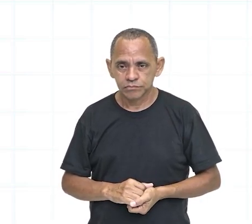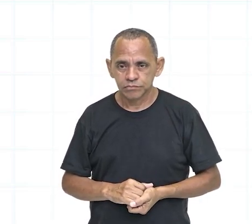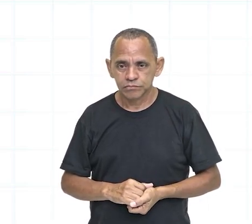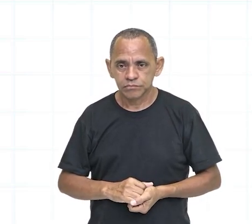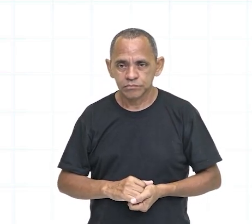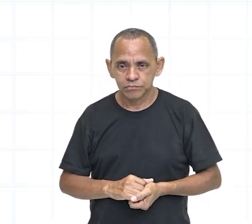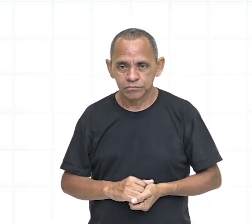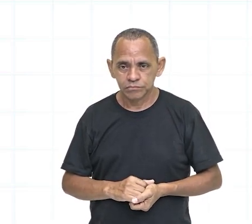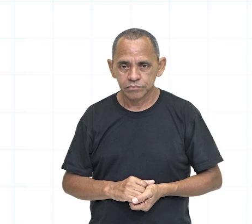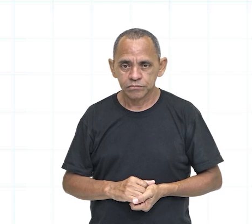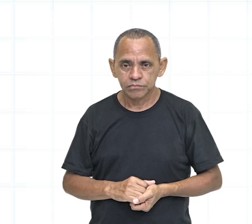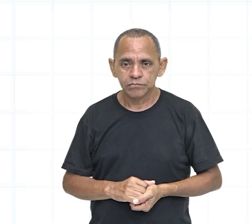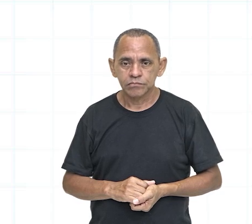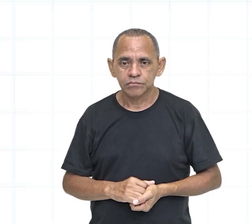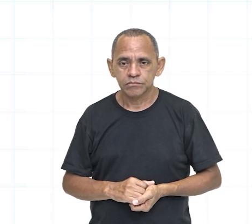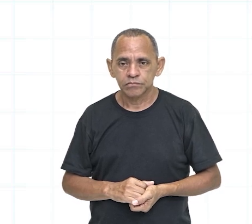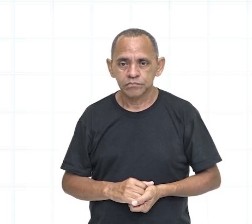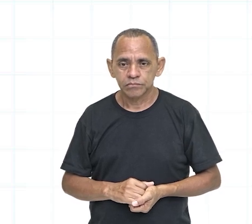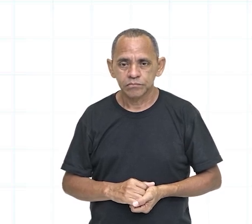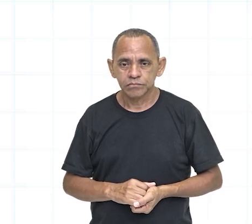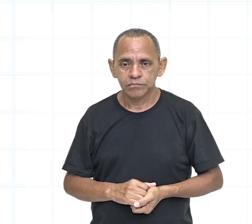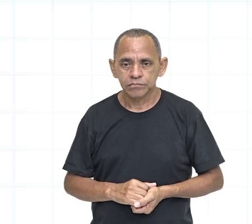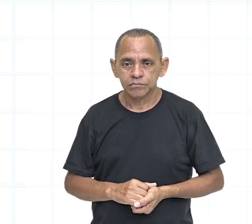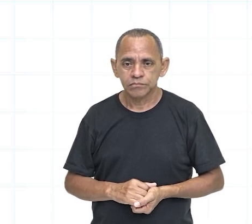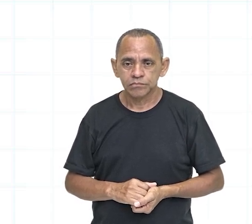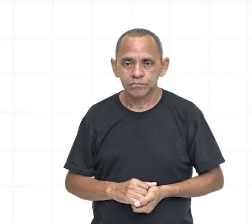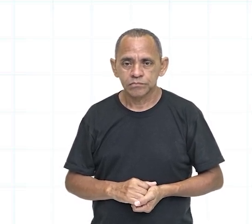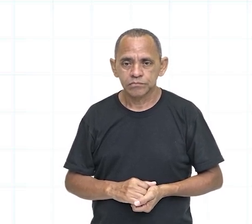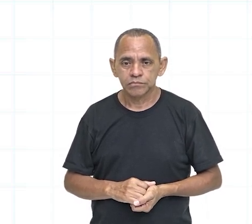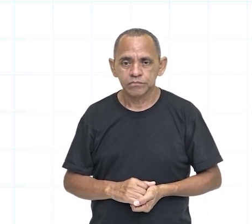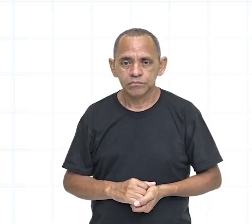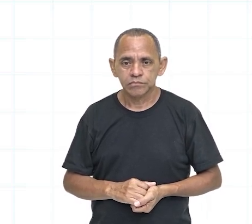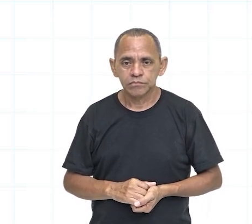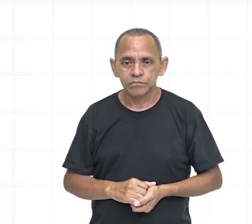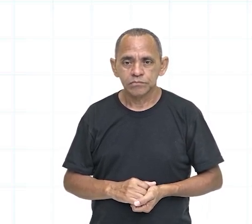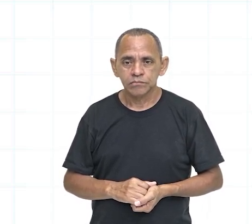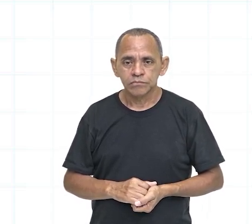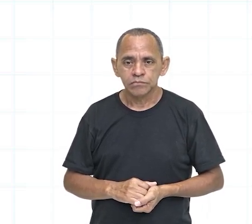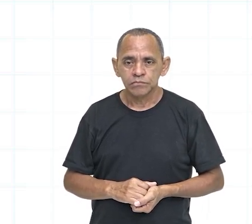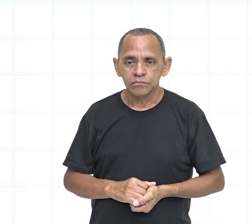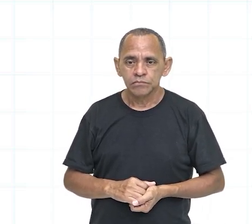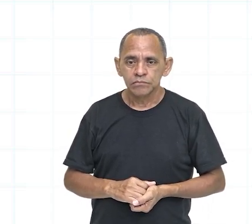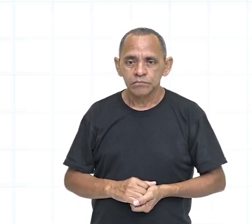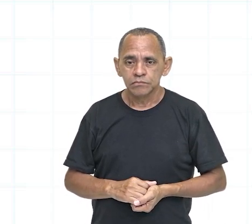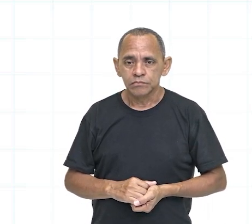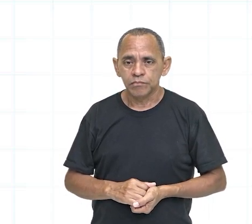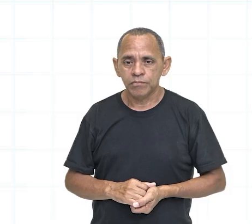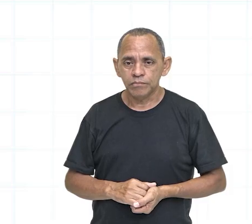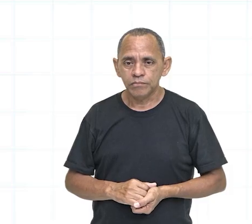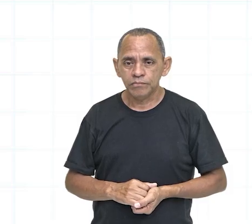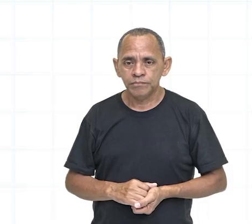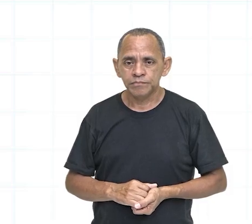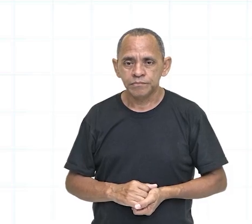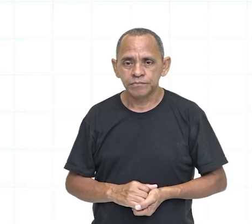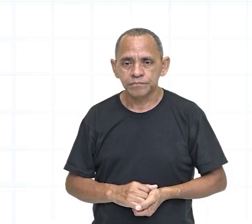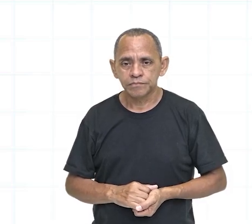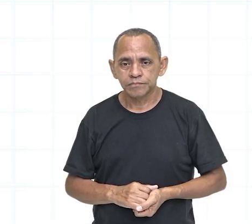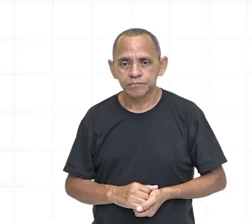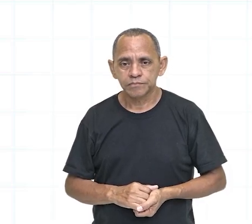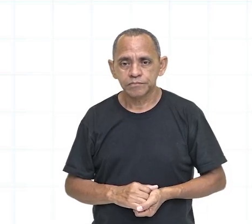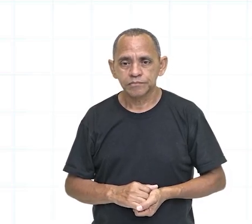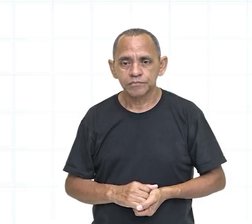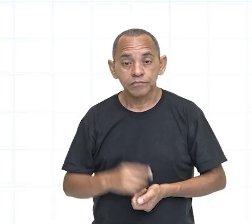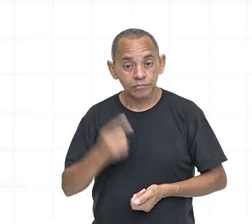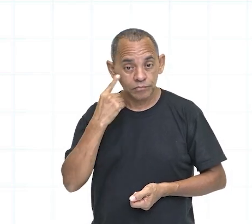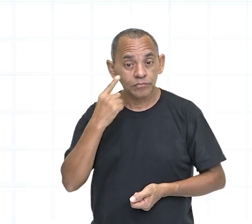cultural, presence, Caribbean, Jamaica, Barbados. Observe que tem algumas palavras